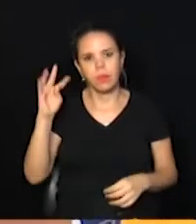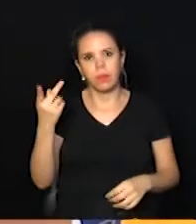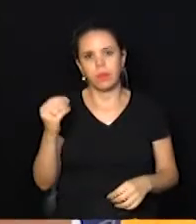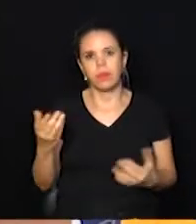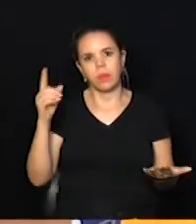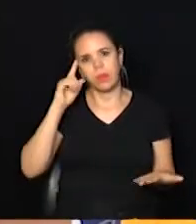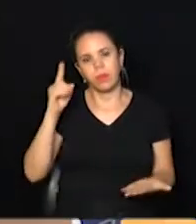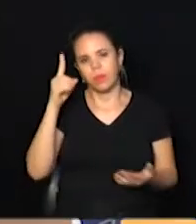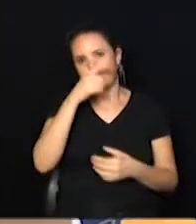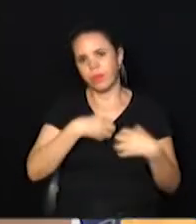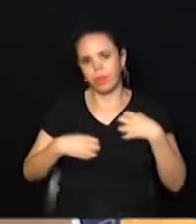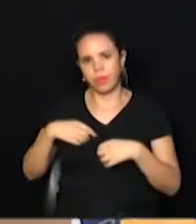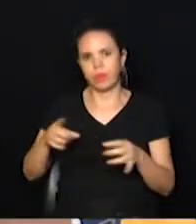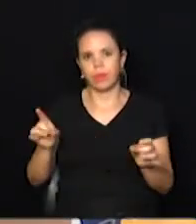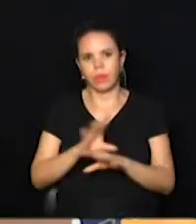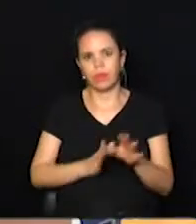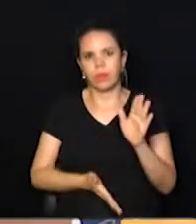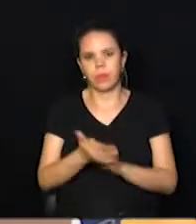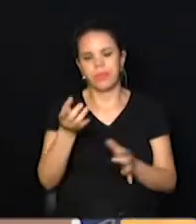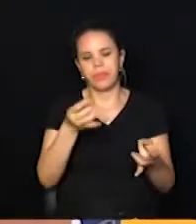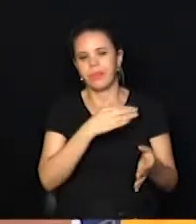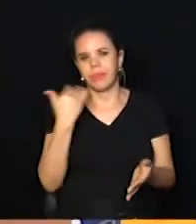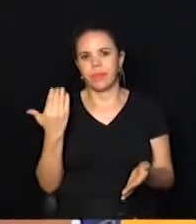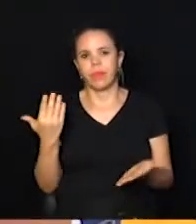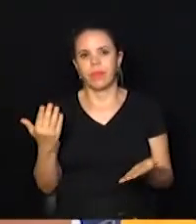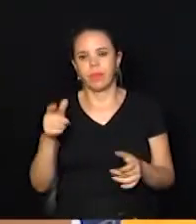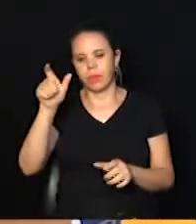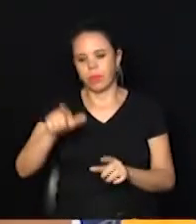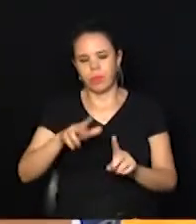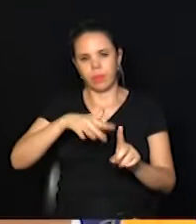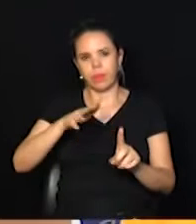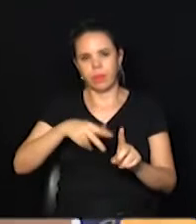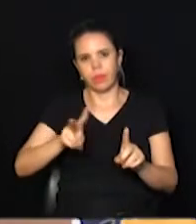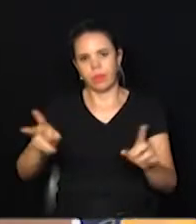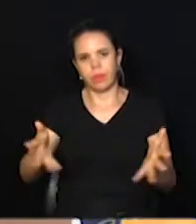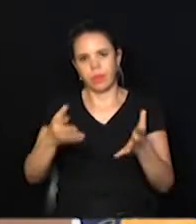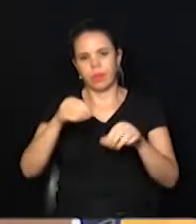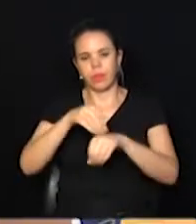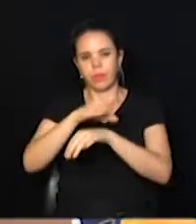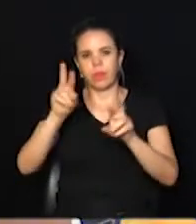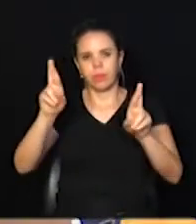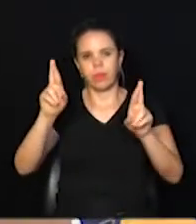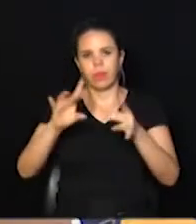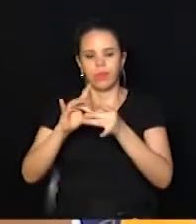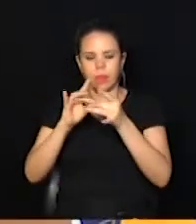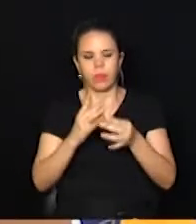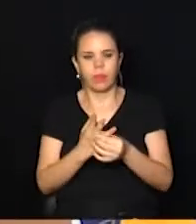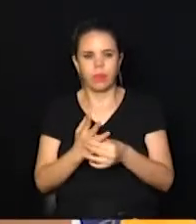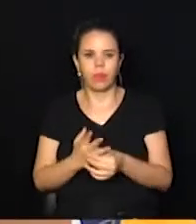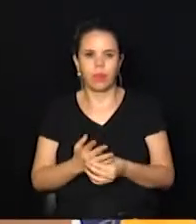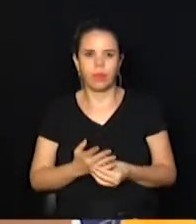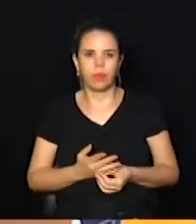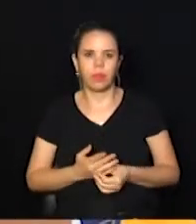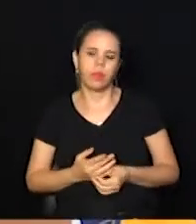andam muito difíceis desde que você partiu. Figuras como você, que emanam luz, esperança e união, são espécies